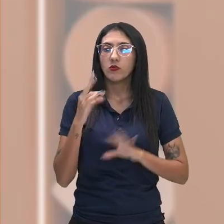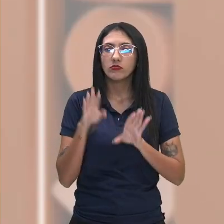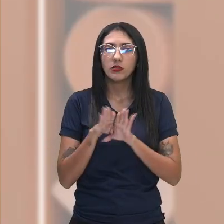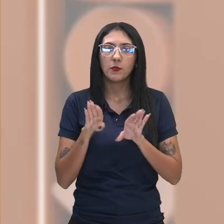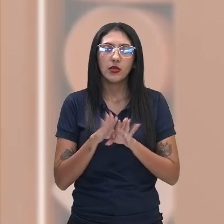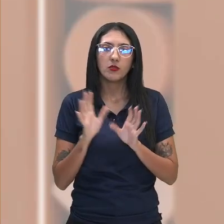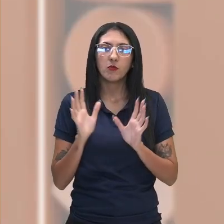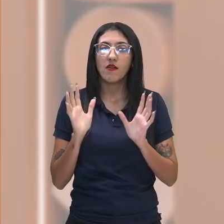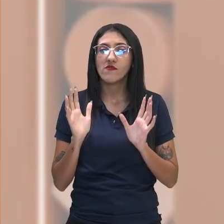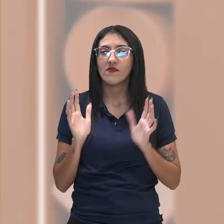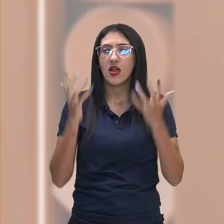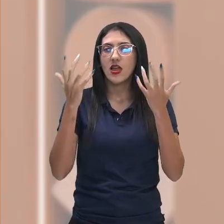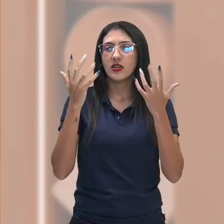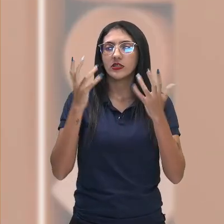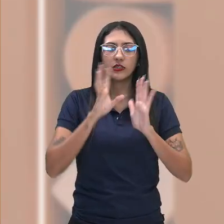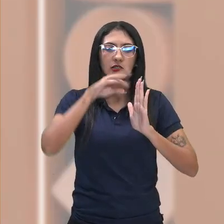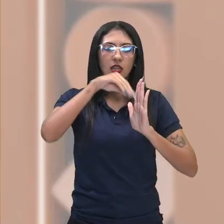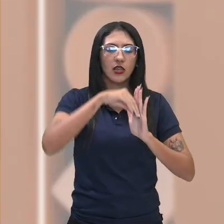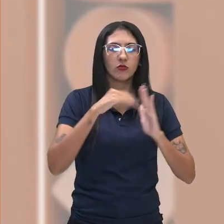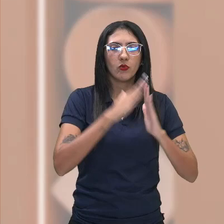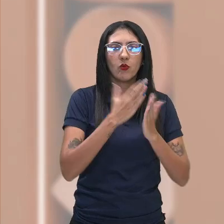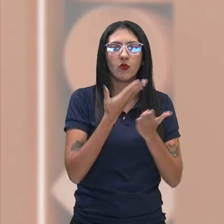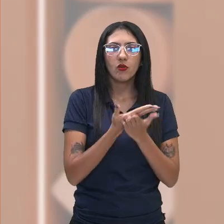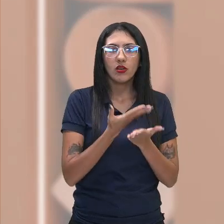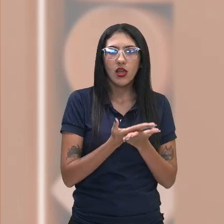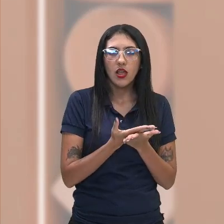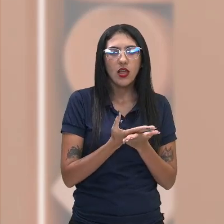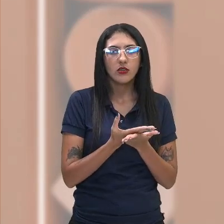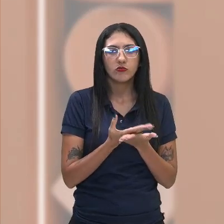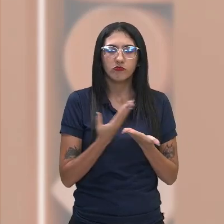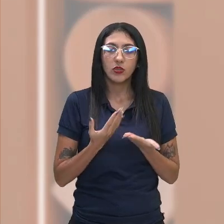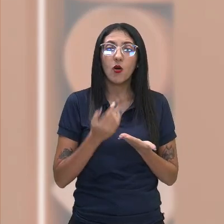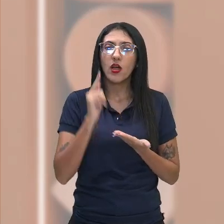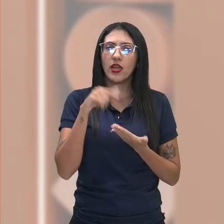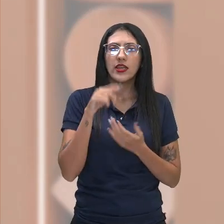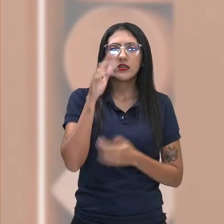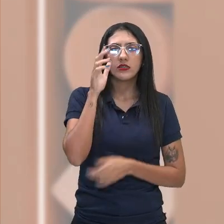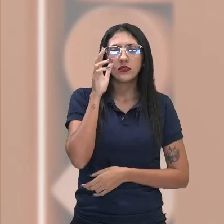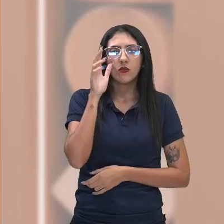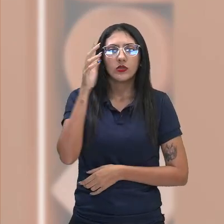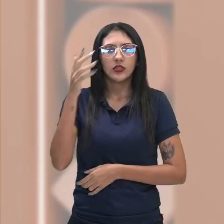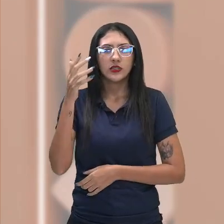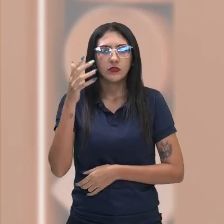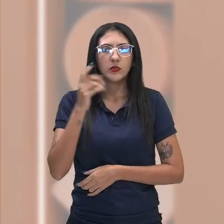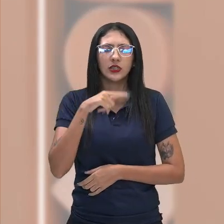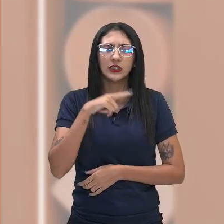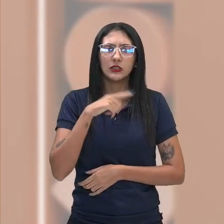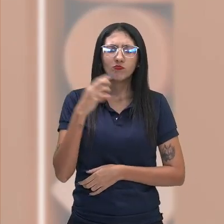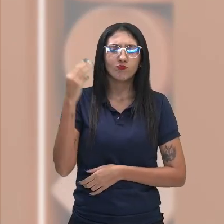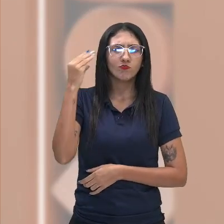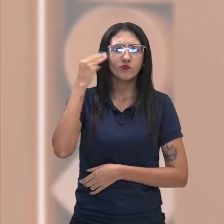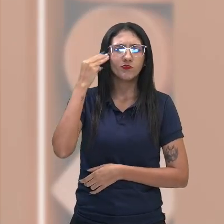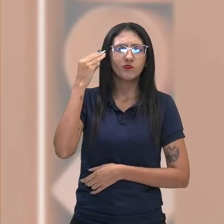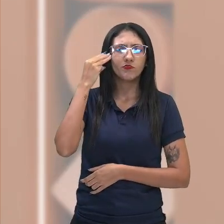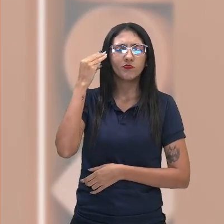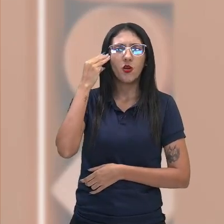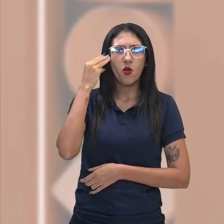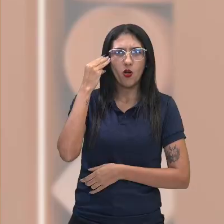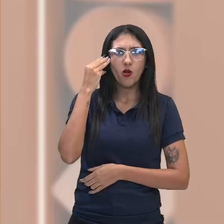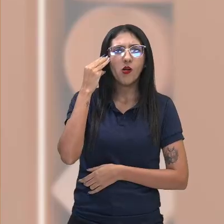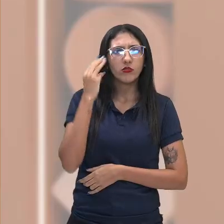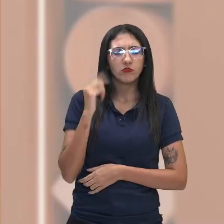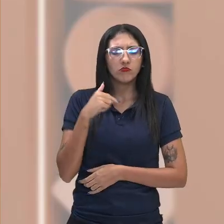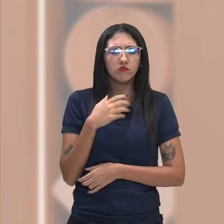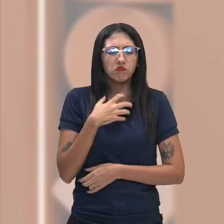evento dentro da escola, né? Então, esses eventos, eles ficam marcados no seu íntimo e na